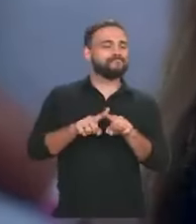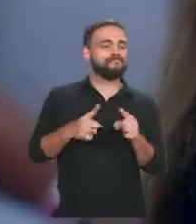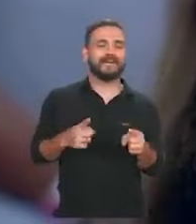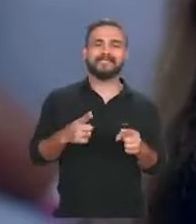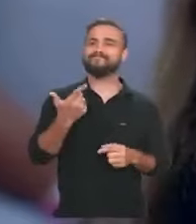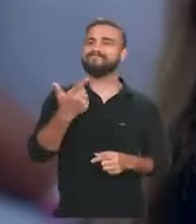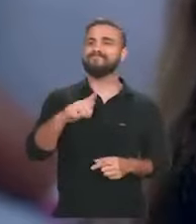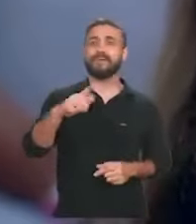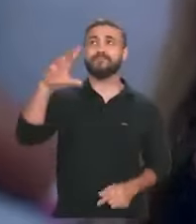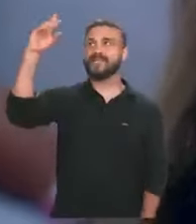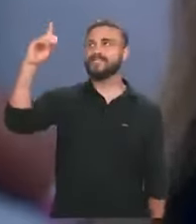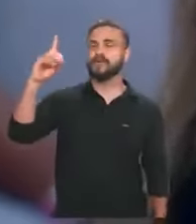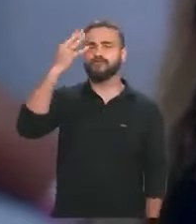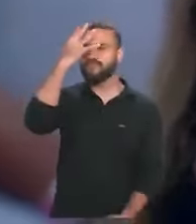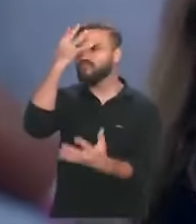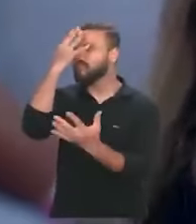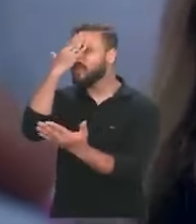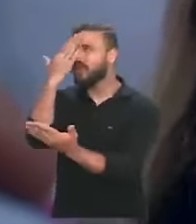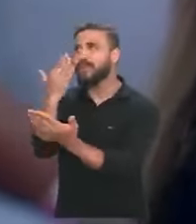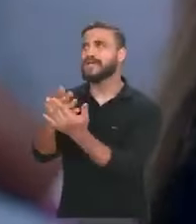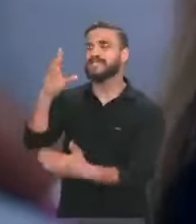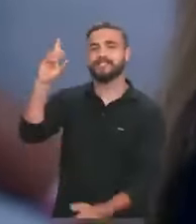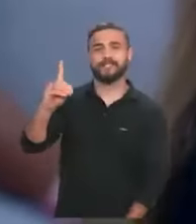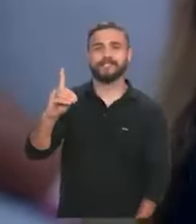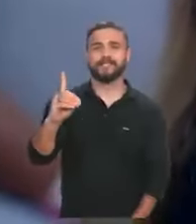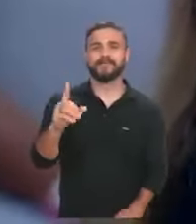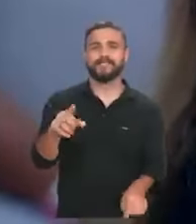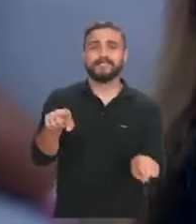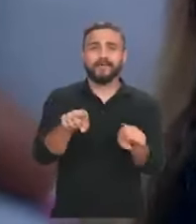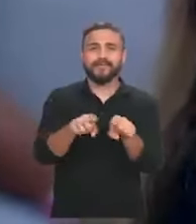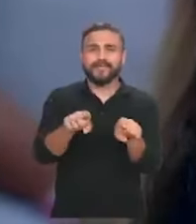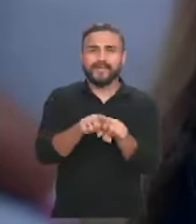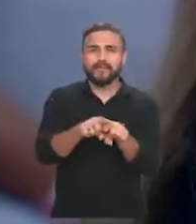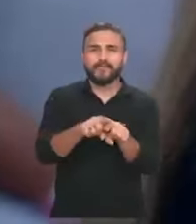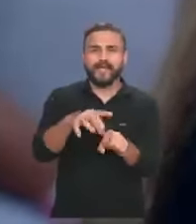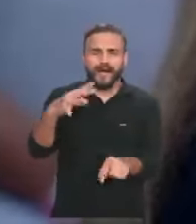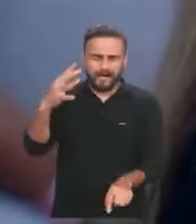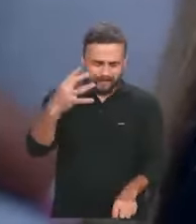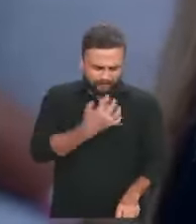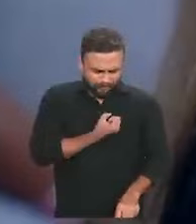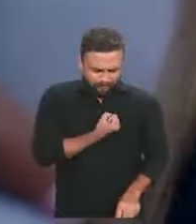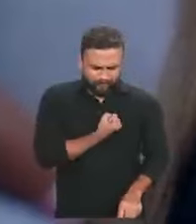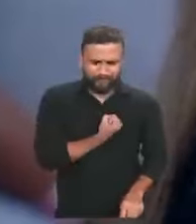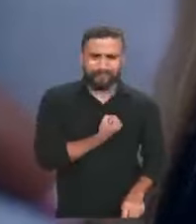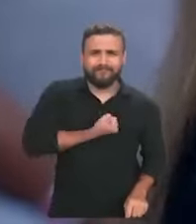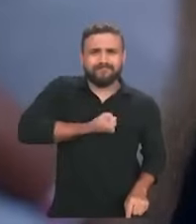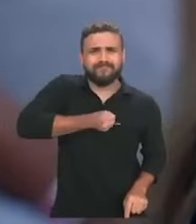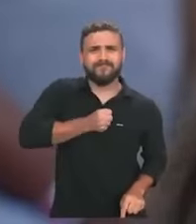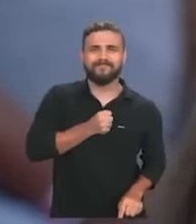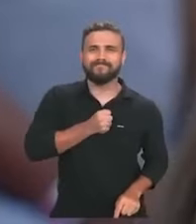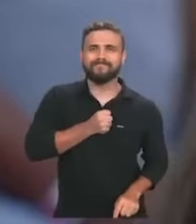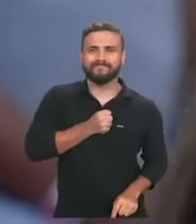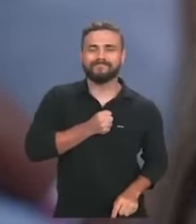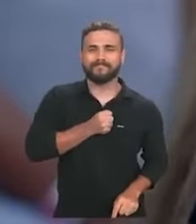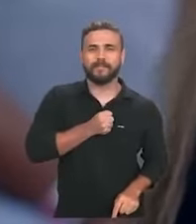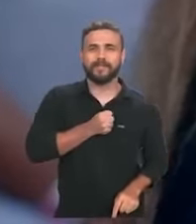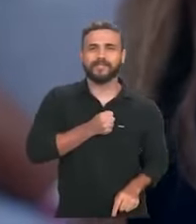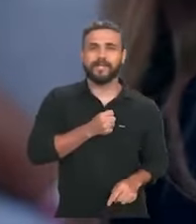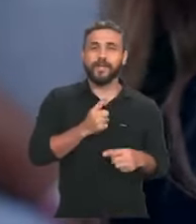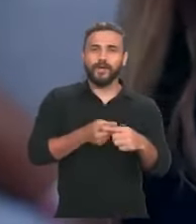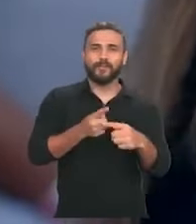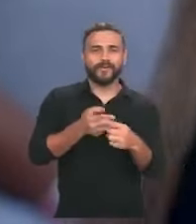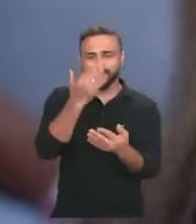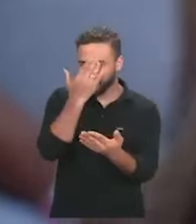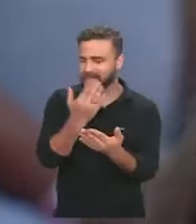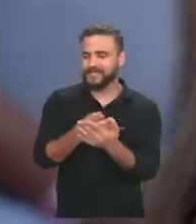deles e tem muito muito muito suicídio porque Deus para eles não existe mais mas Cristo em